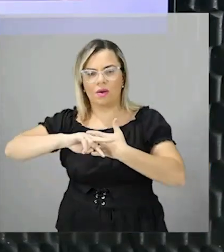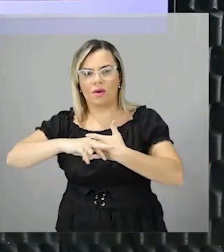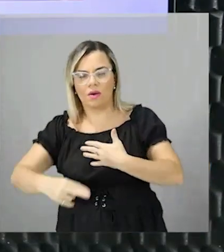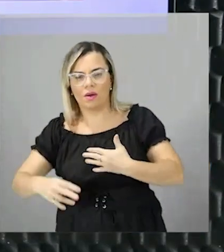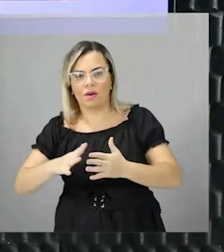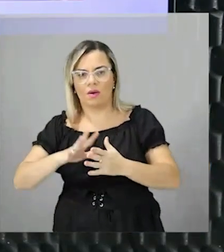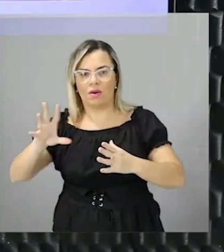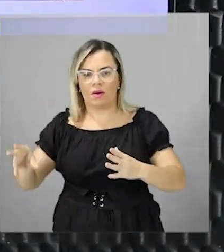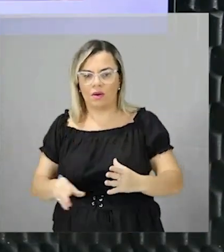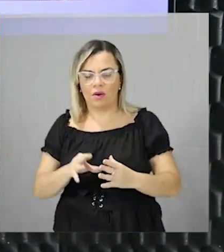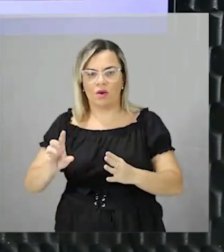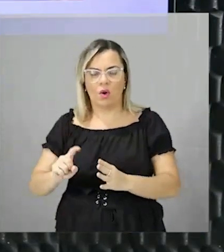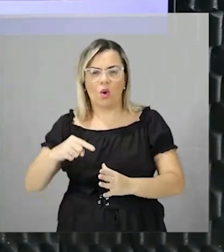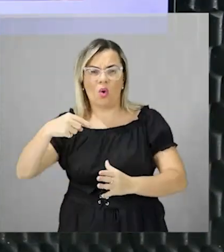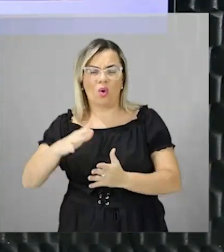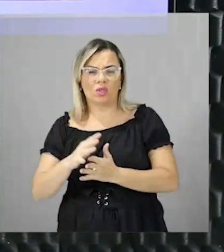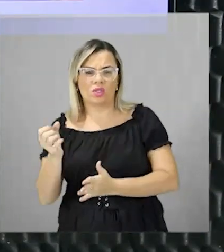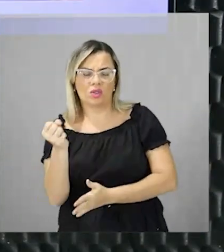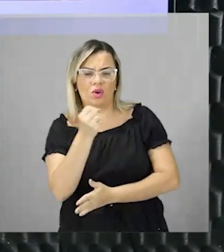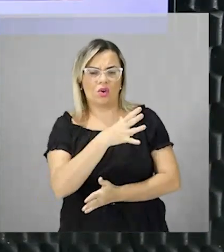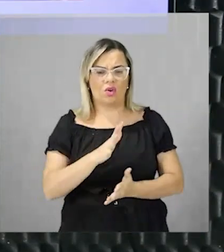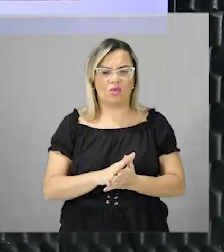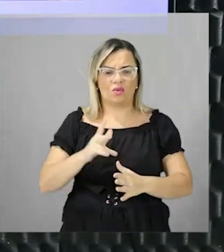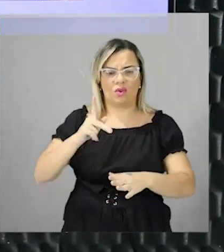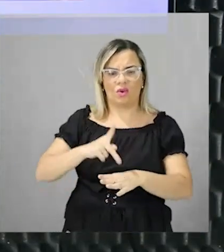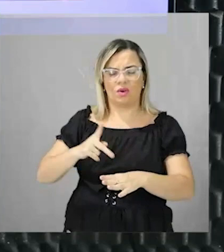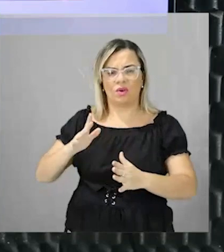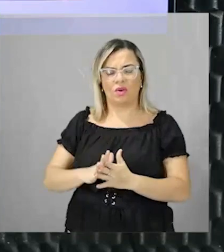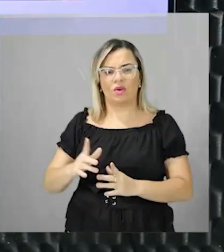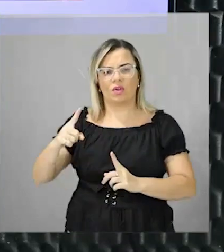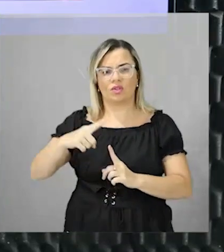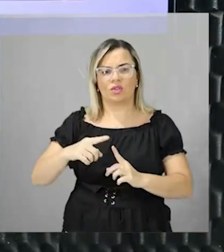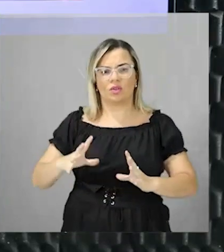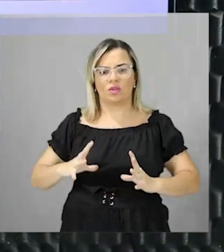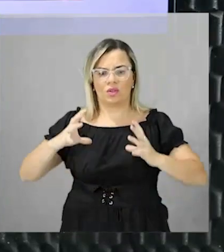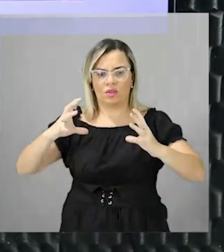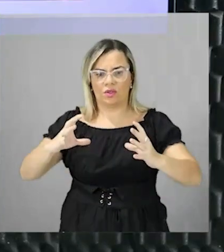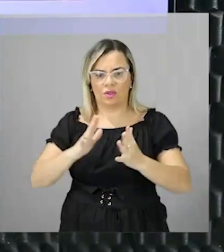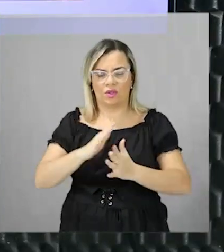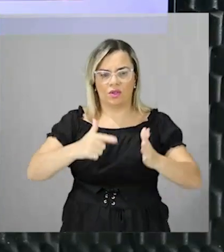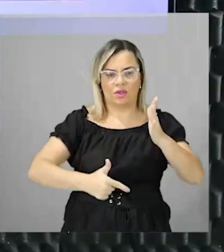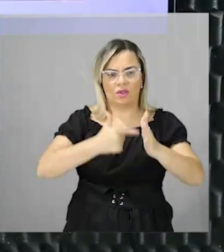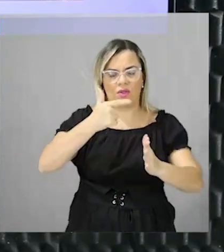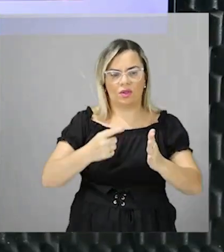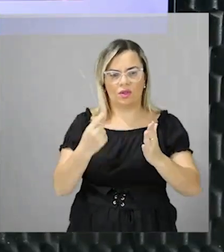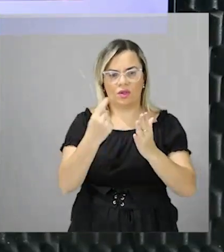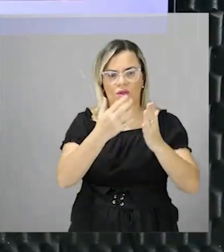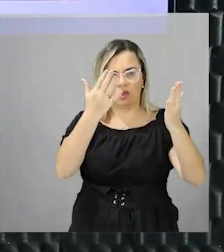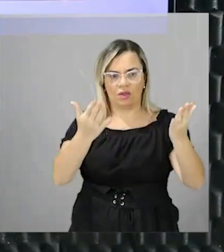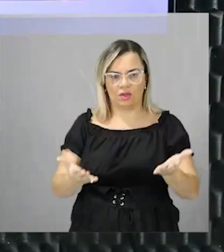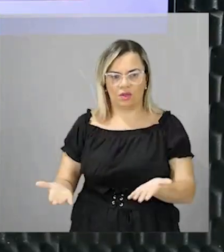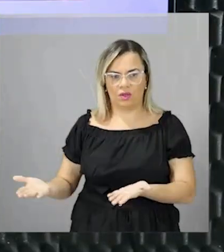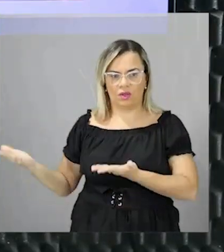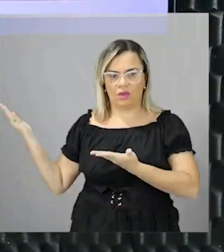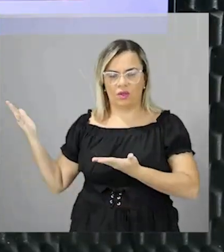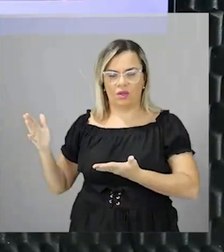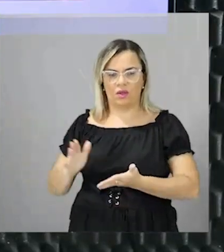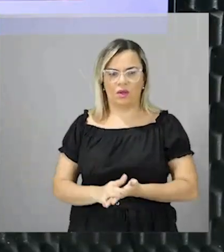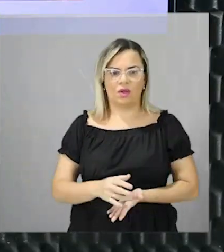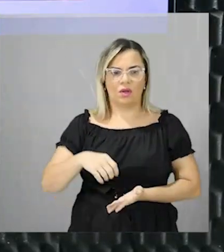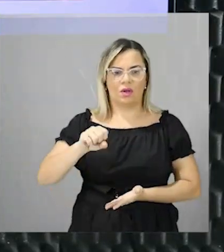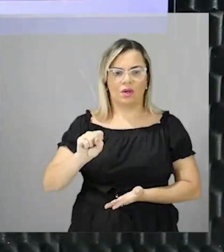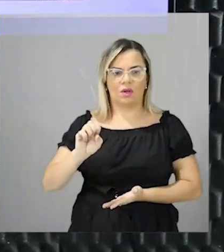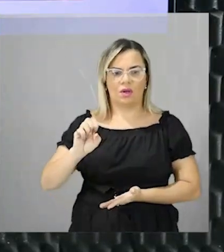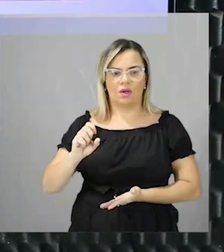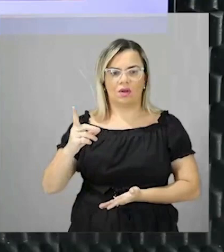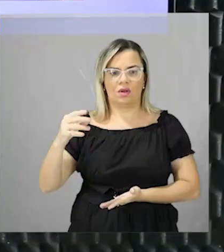se consolidar formando outros tipos de rochas. Daí nós temos a segunda classificação, anota aí, rocha sedimentar,